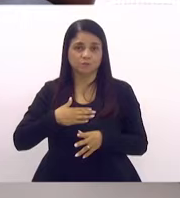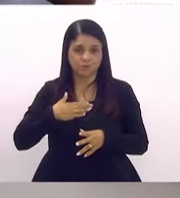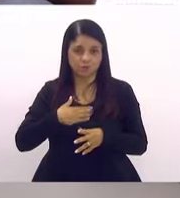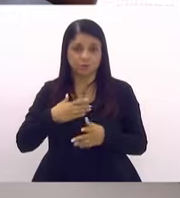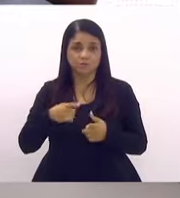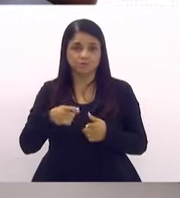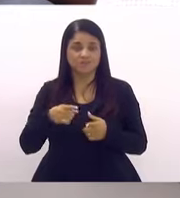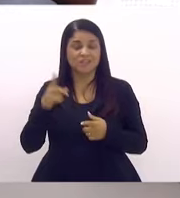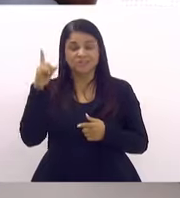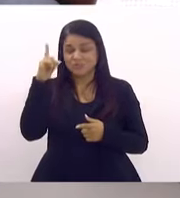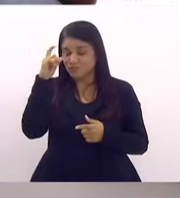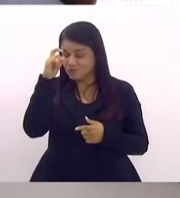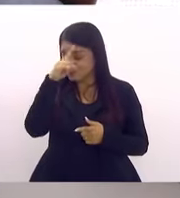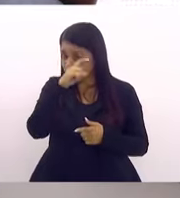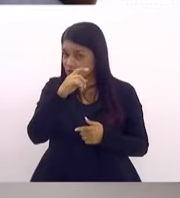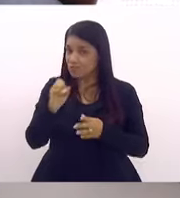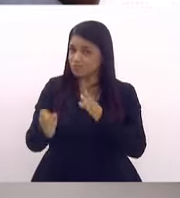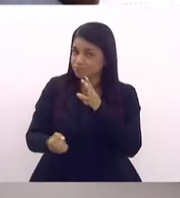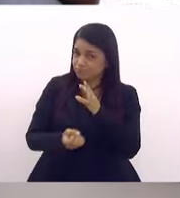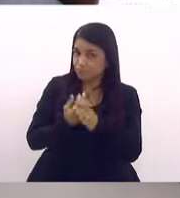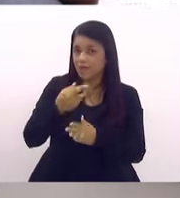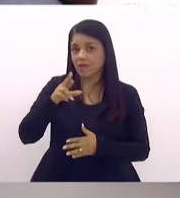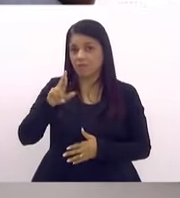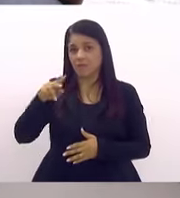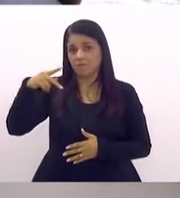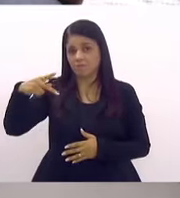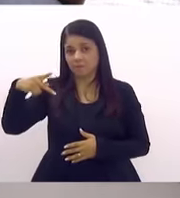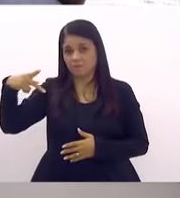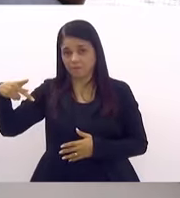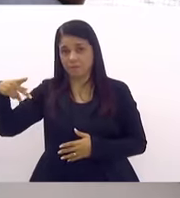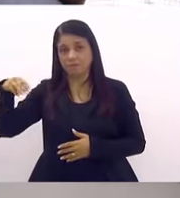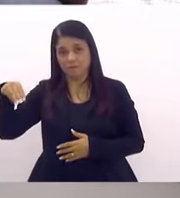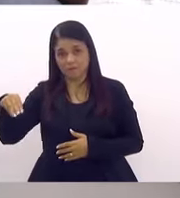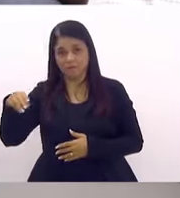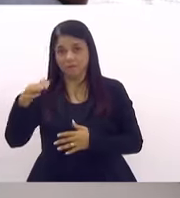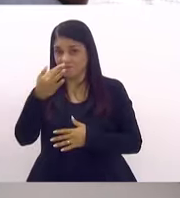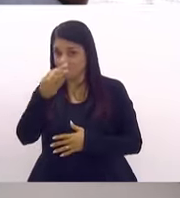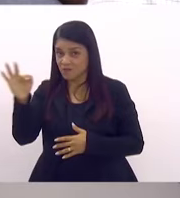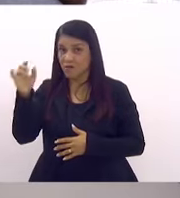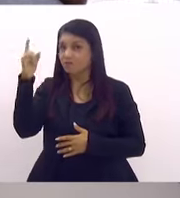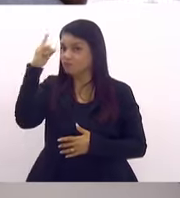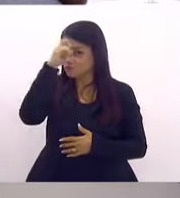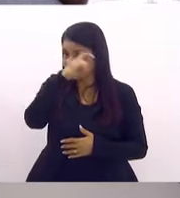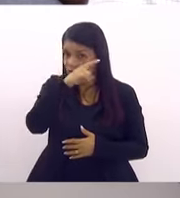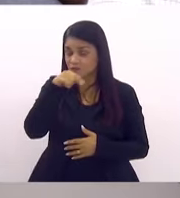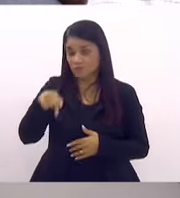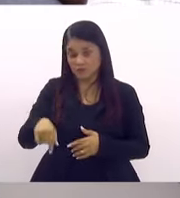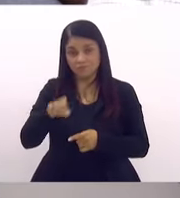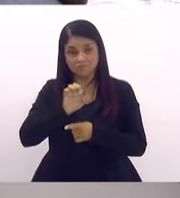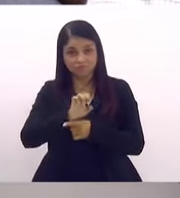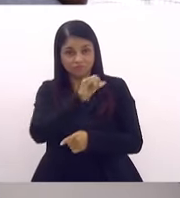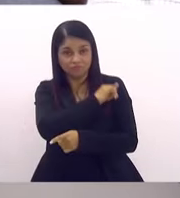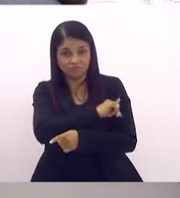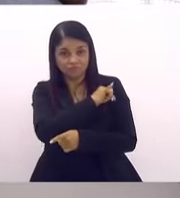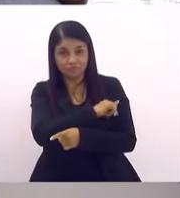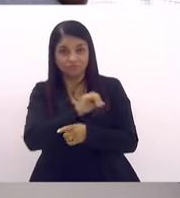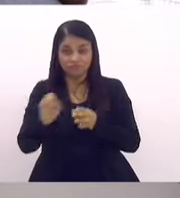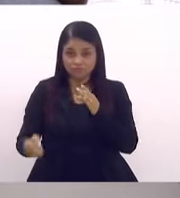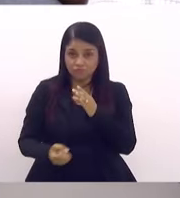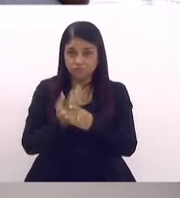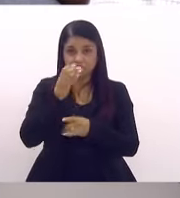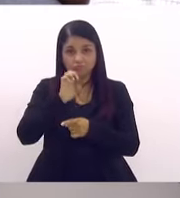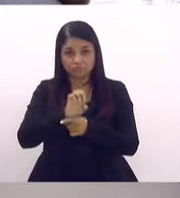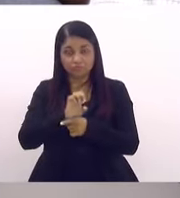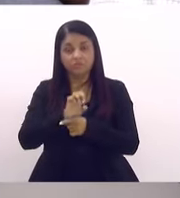e era tão difícil criar uma RPPN federal, que nós aqui no Rio criamos, na nossa gestão estadual, o mecanismo